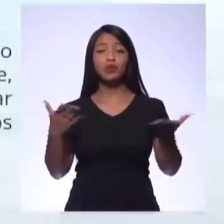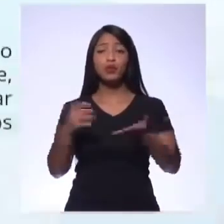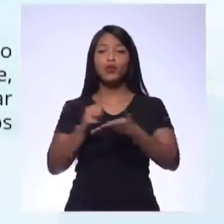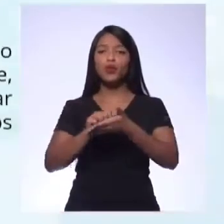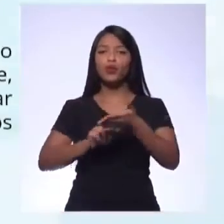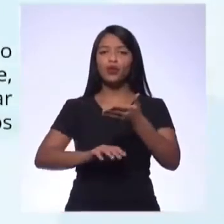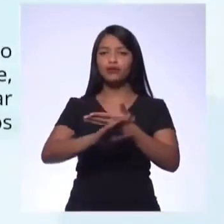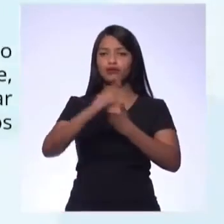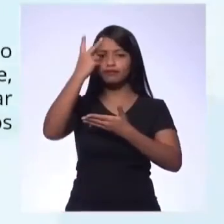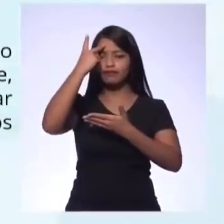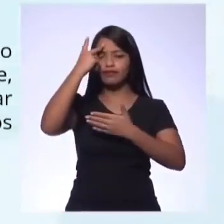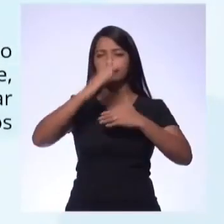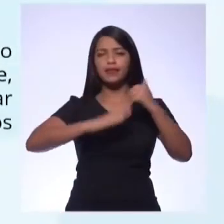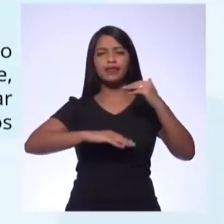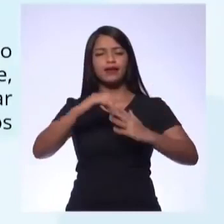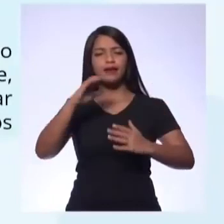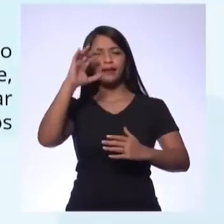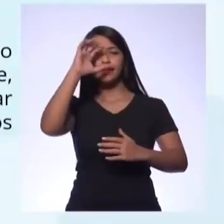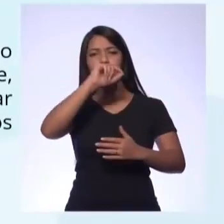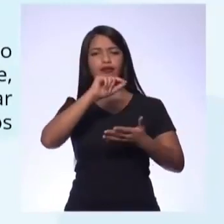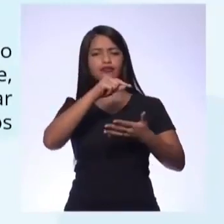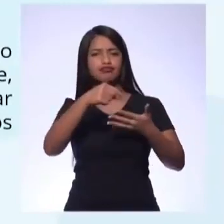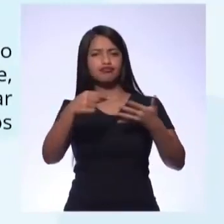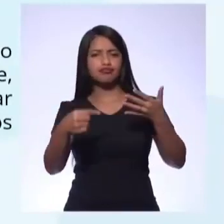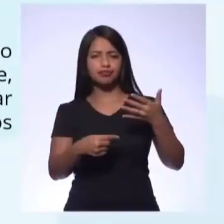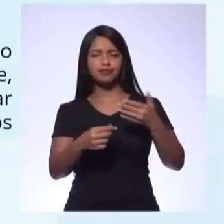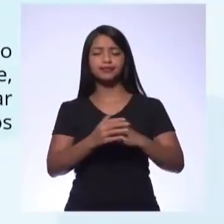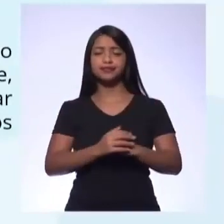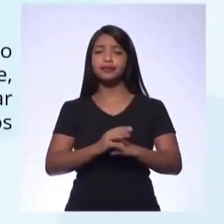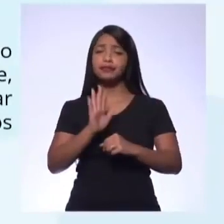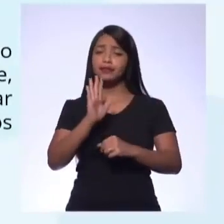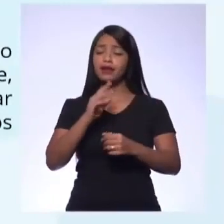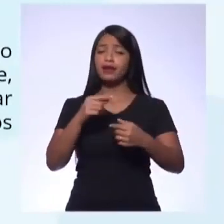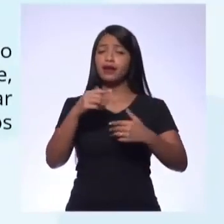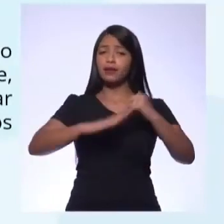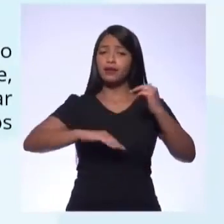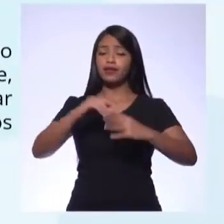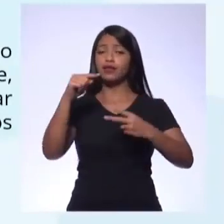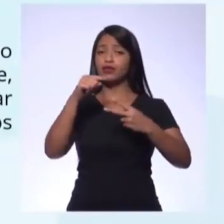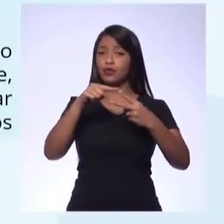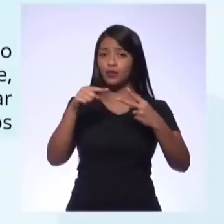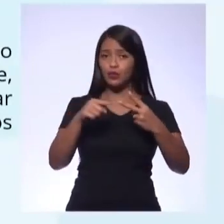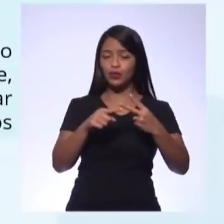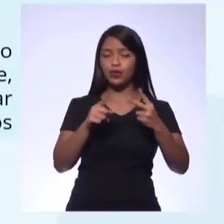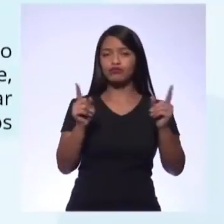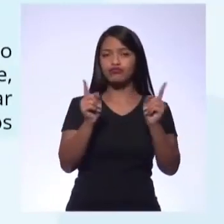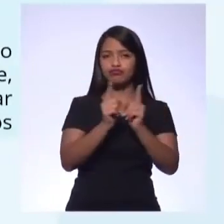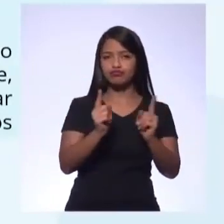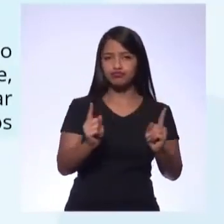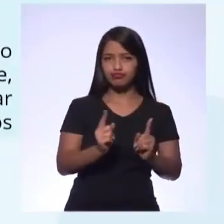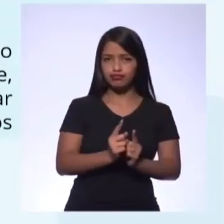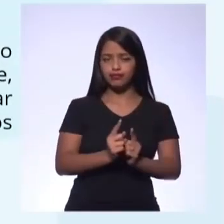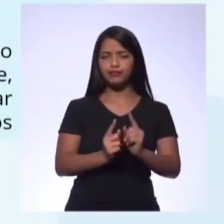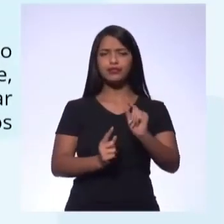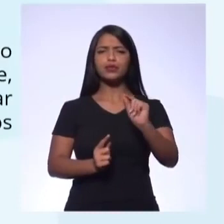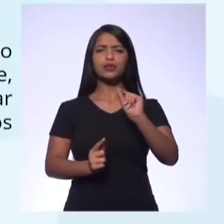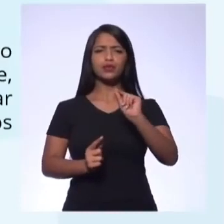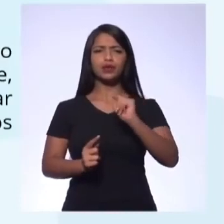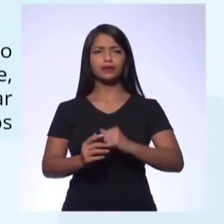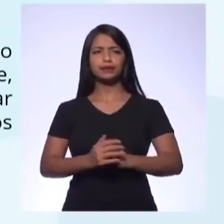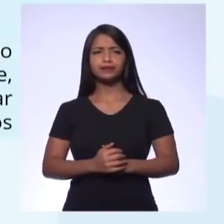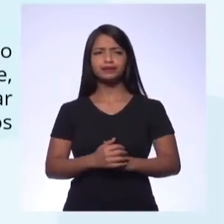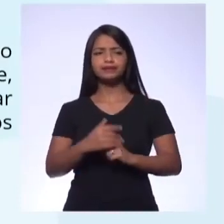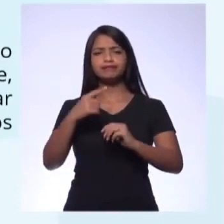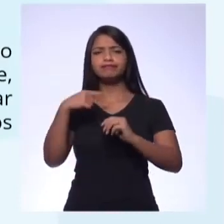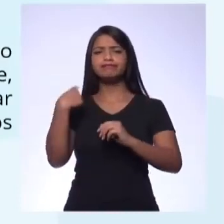trabalhar hoje? Ela, na verdade, são partes de duas, né, e um resumo ao mesmo tempo de duas, que é concluir com base na análise